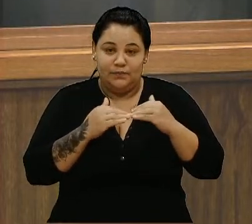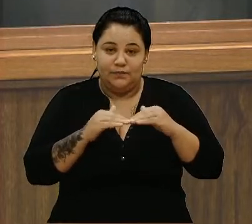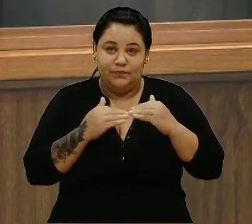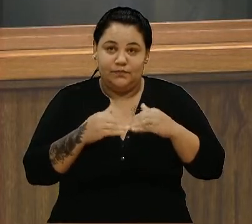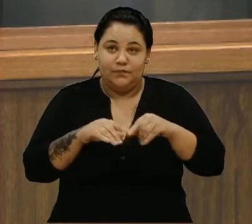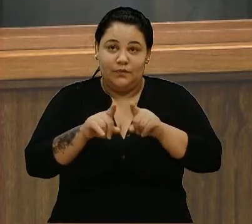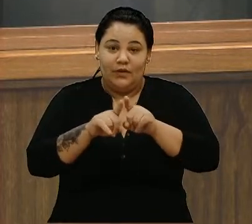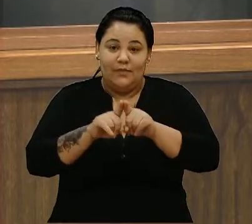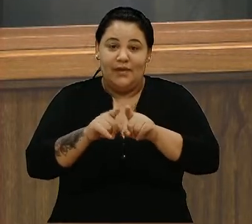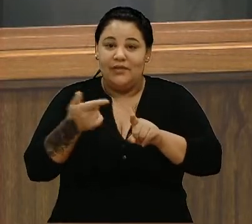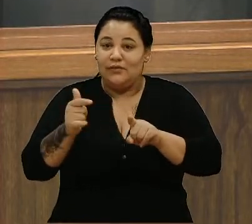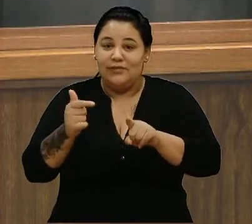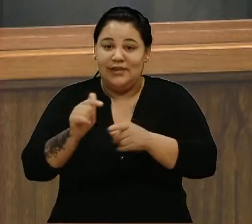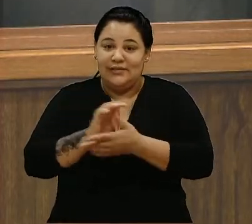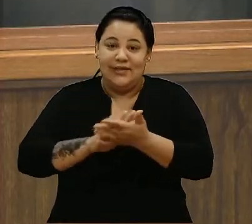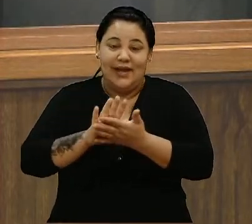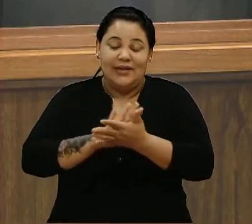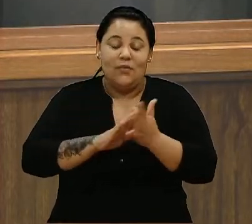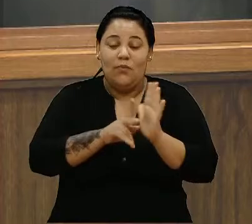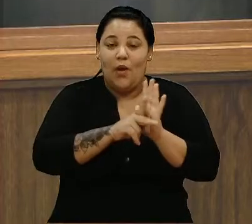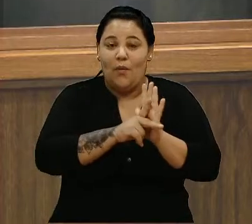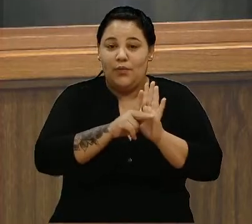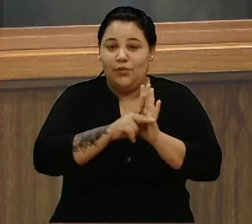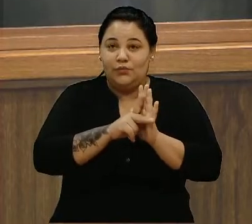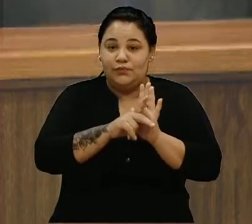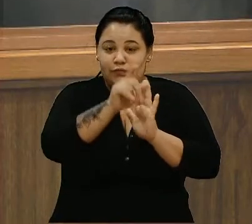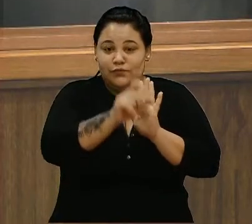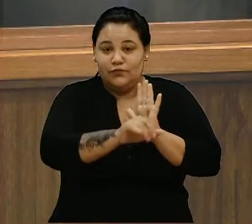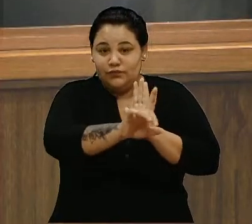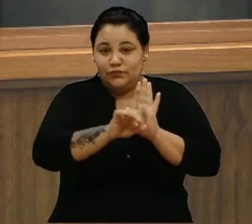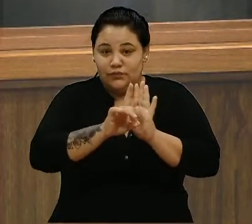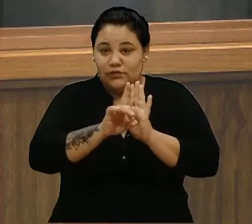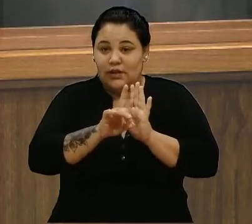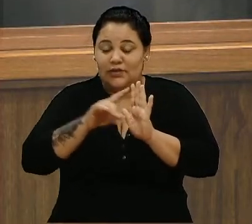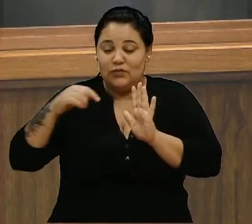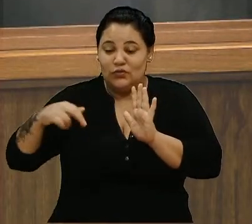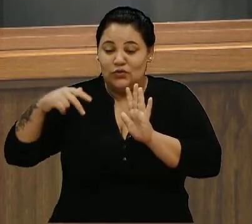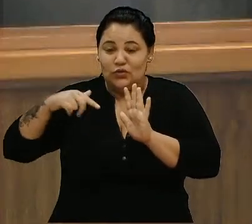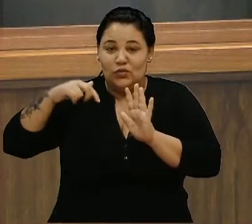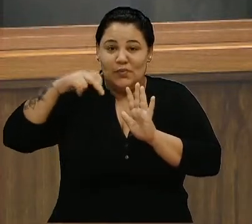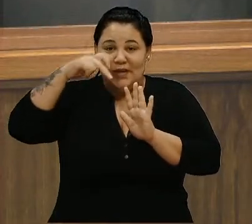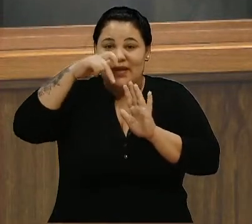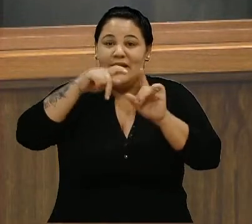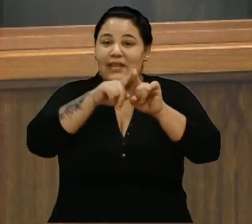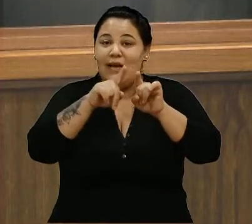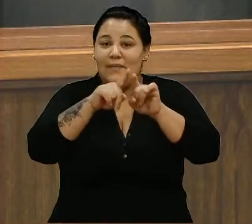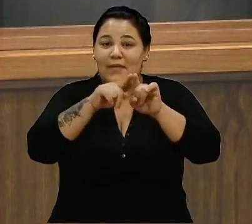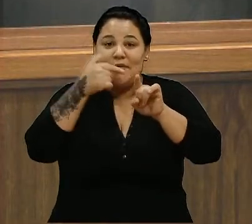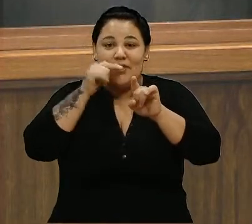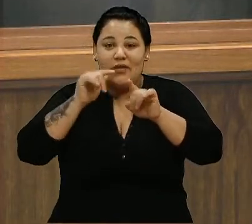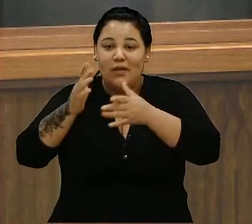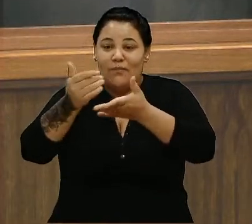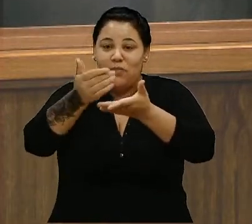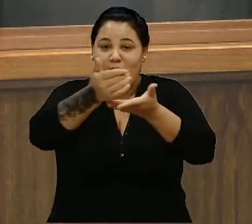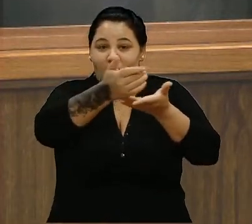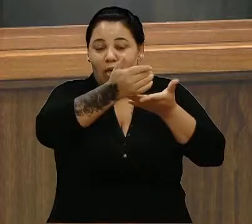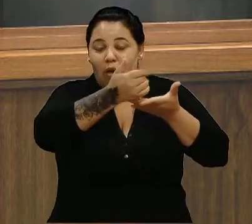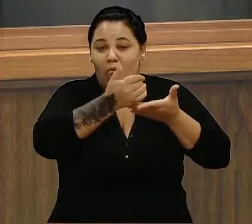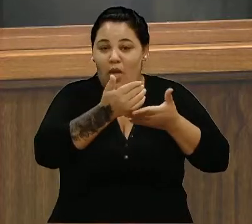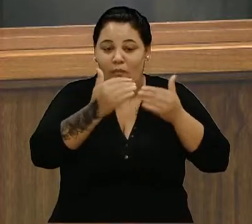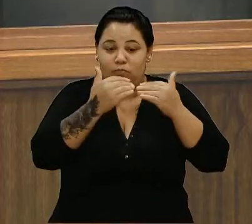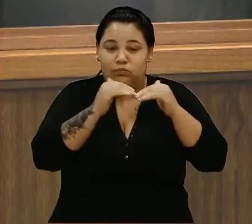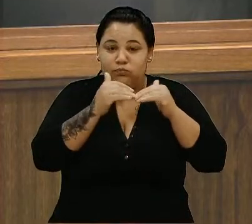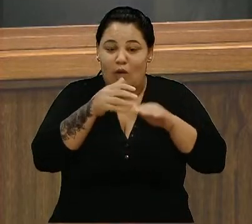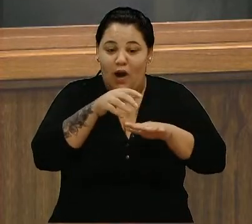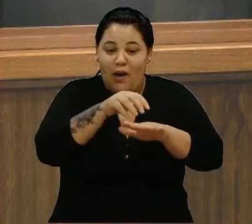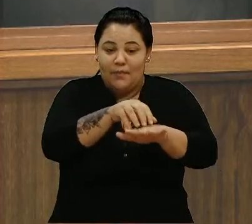mais aquela coisa para os próprios coletores subirem, né? Para recolher os resíduos no caminhão. Então, tem